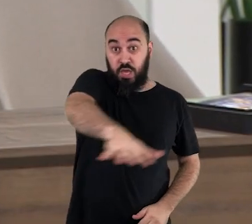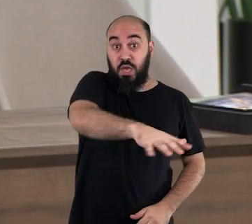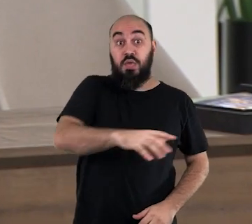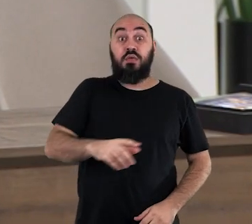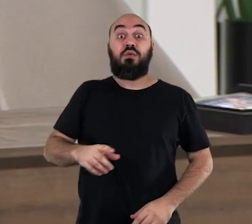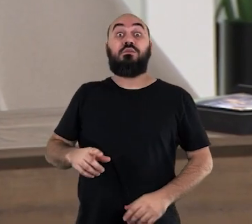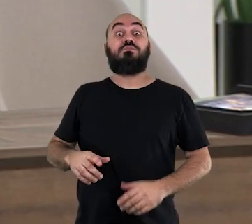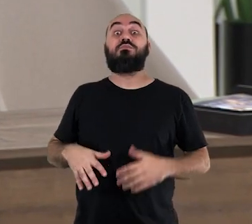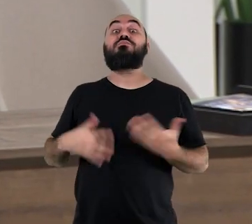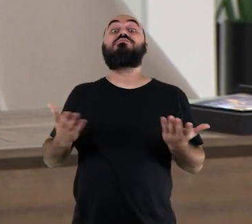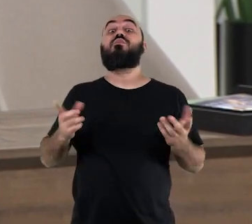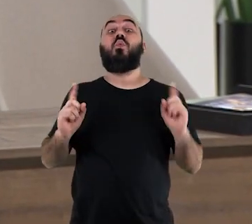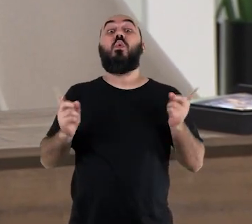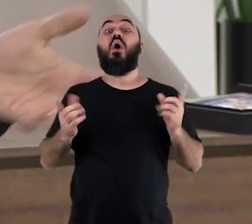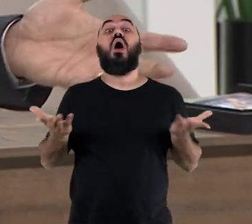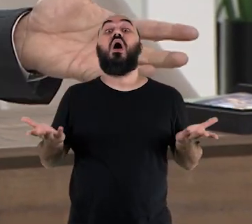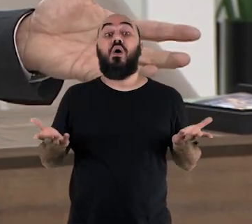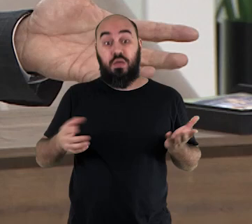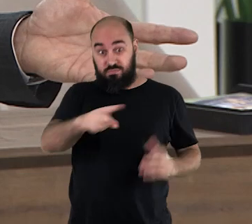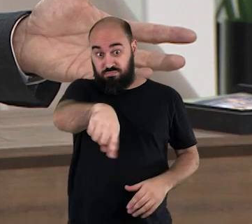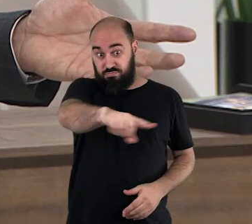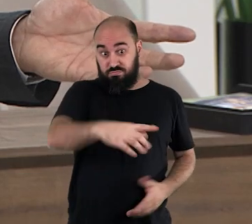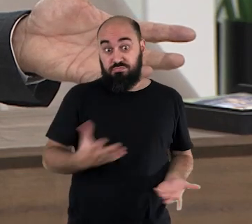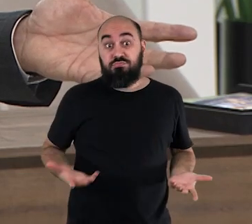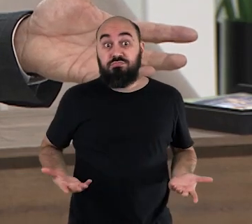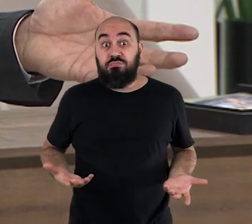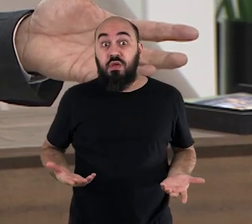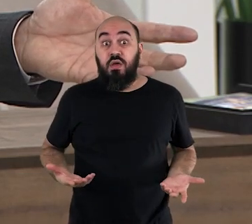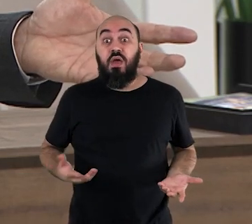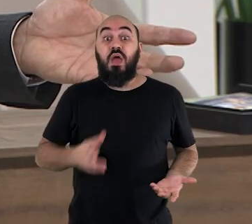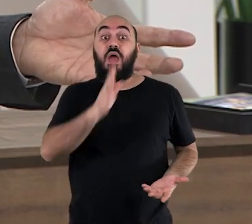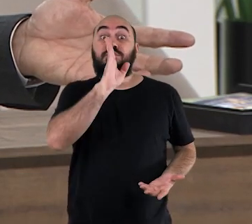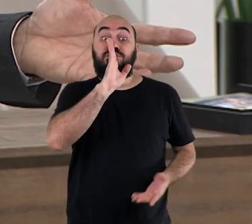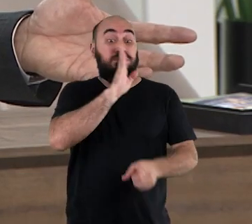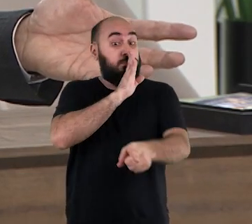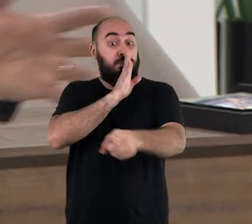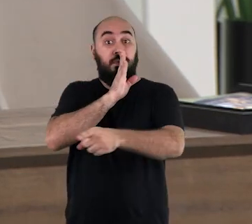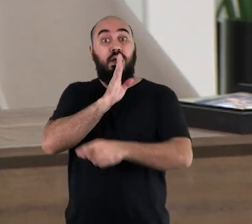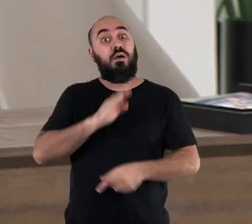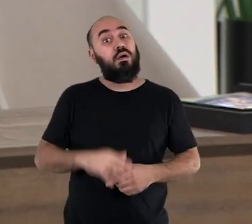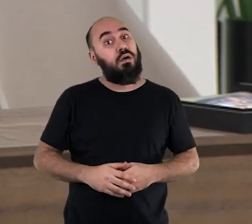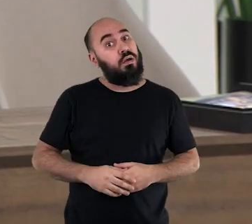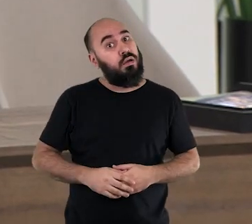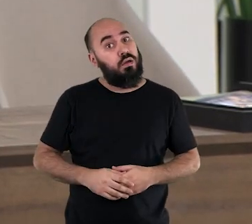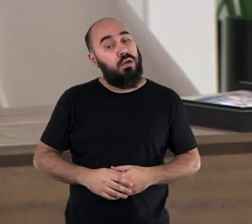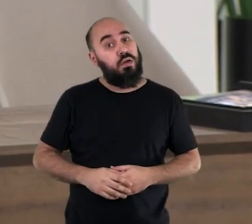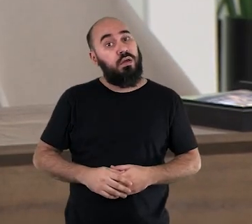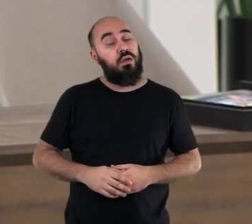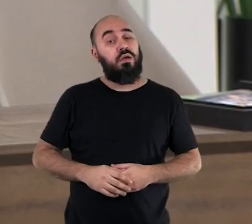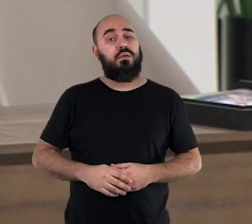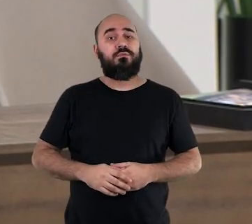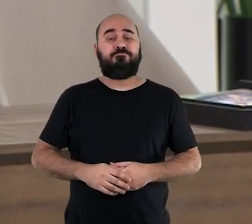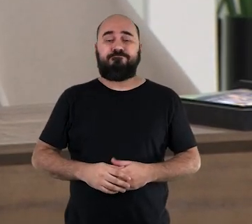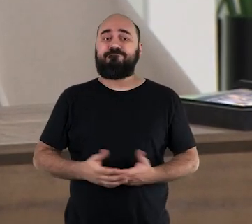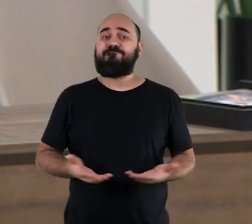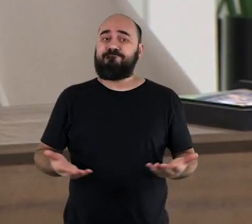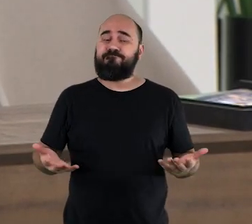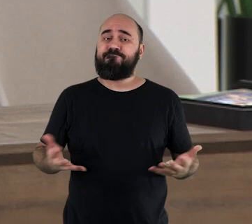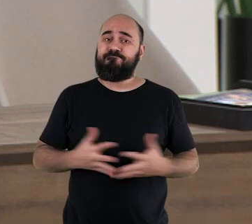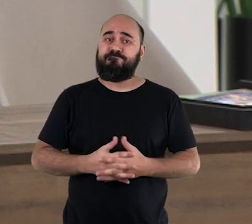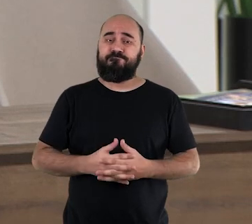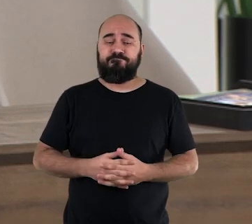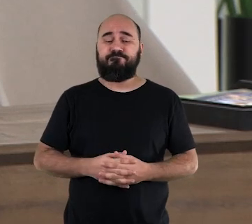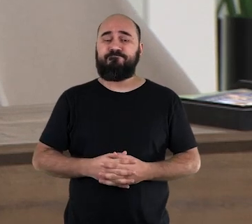disse Elias, até quando vocês viverão assim? A Bíblia, numa versão mais tradicional, diz assim: